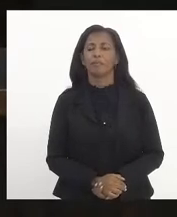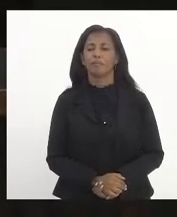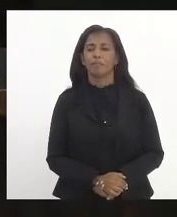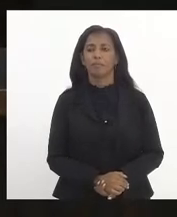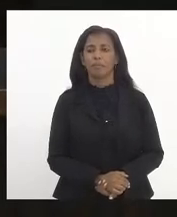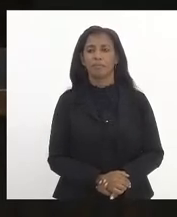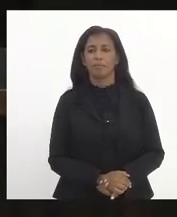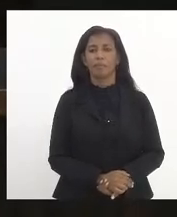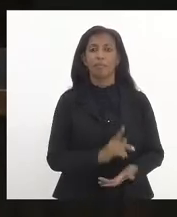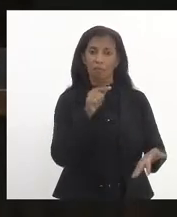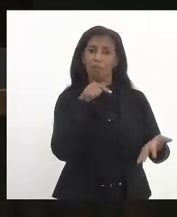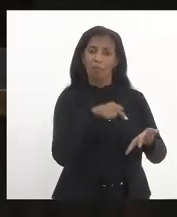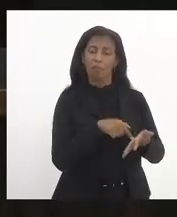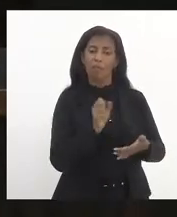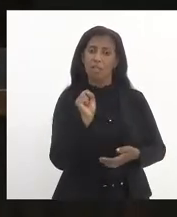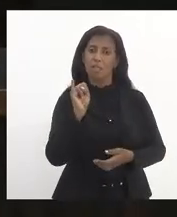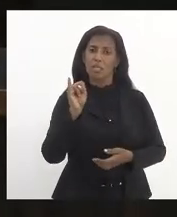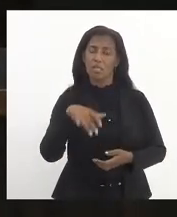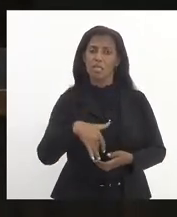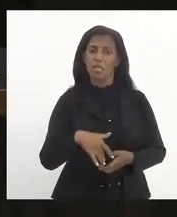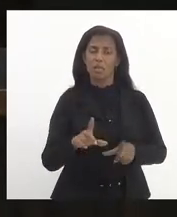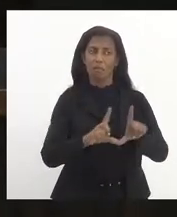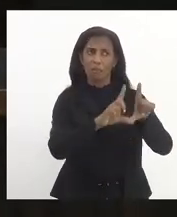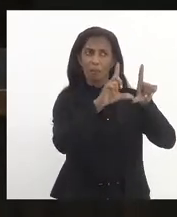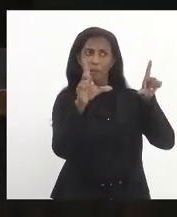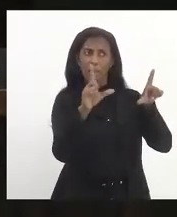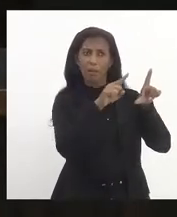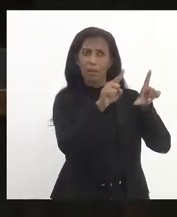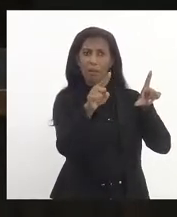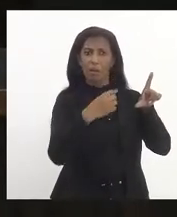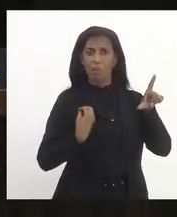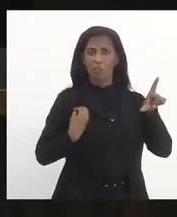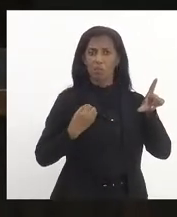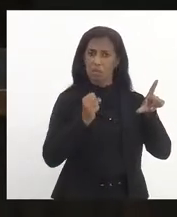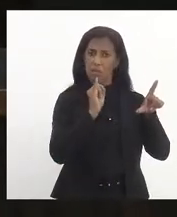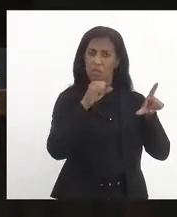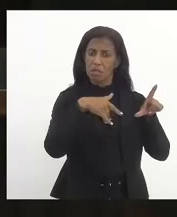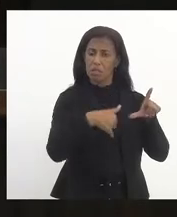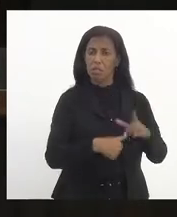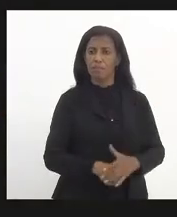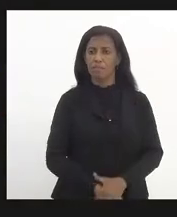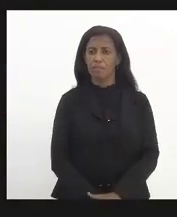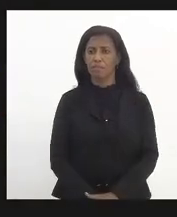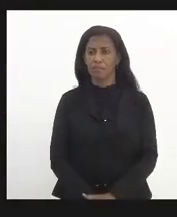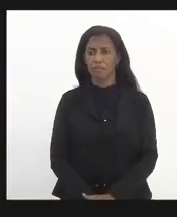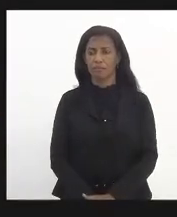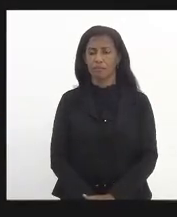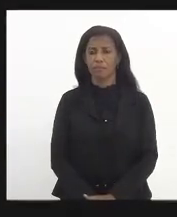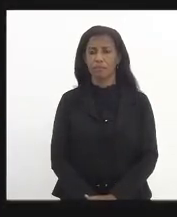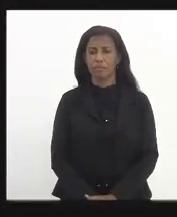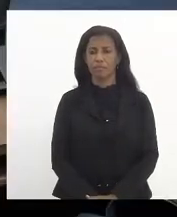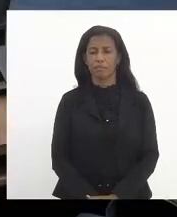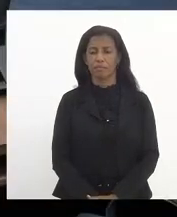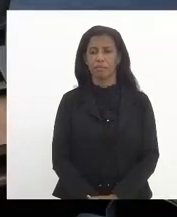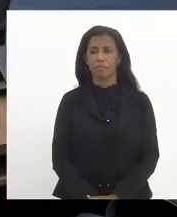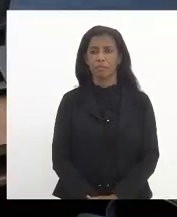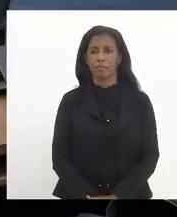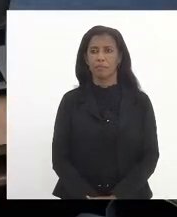Ela está registrada, sim. Está com presença no painel. Viu, enfermeira? Está com presença.